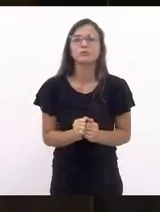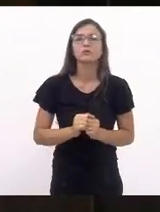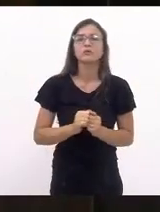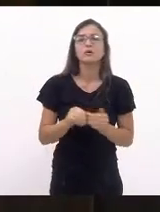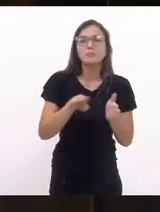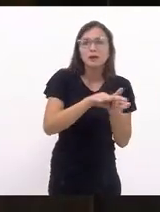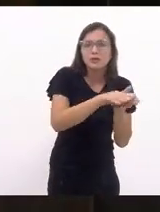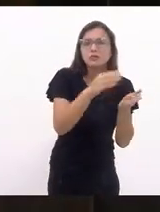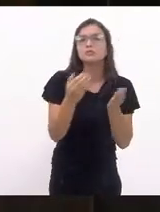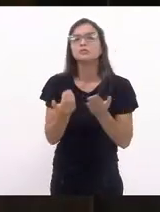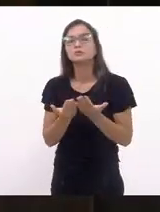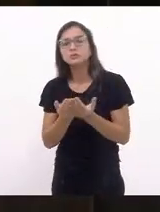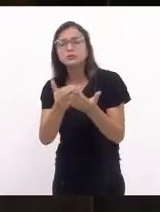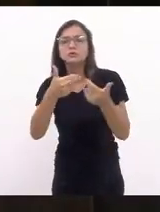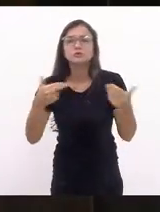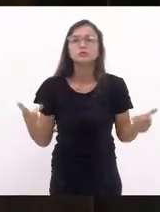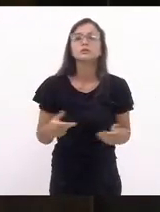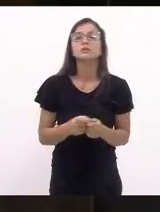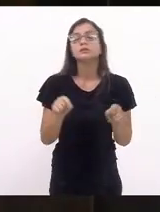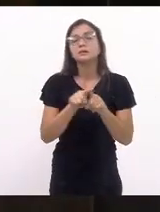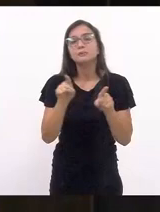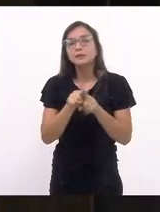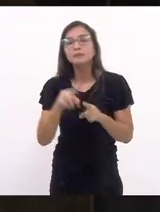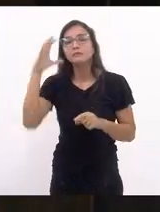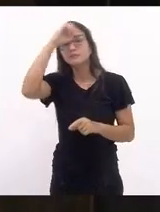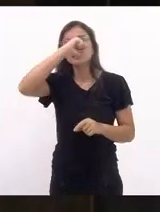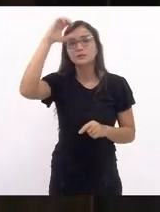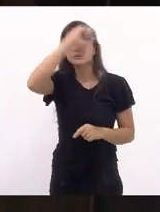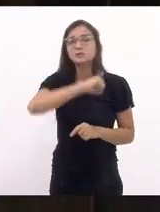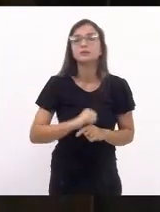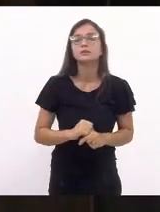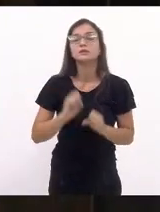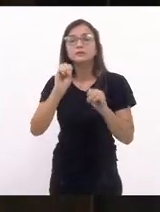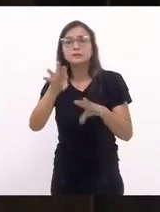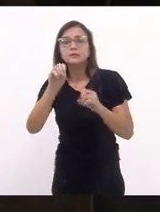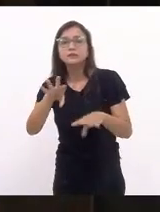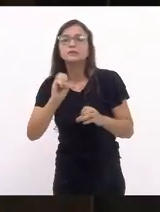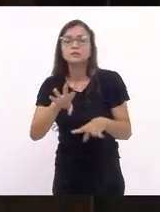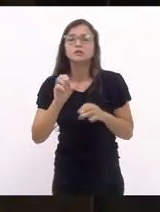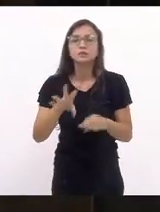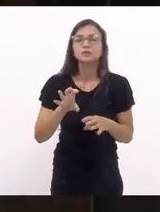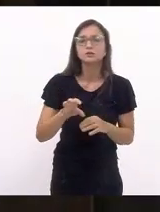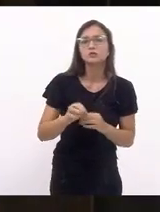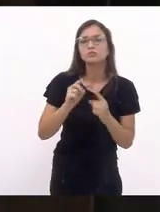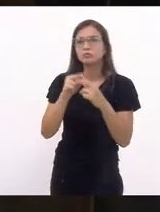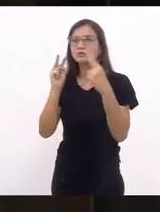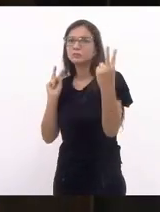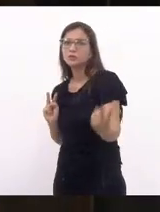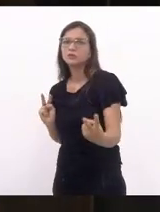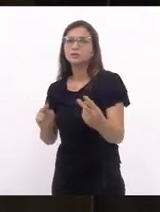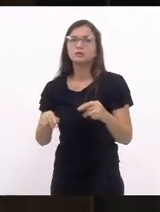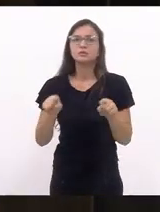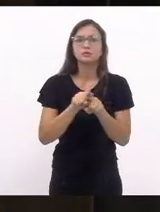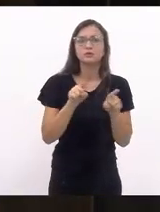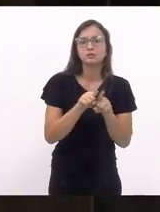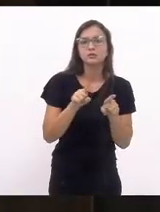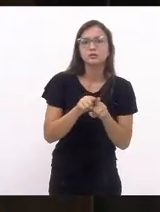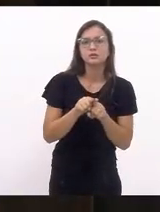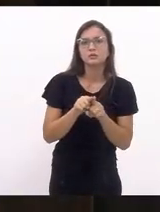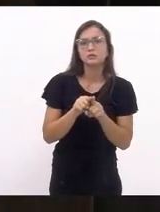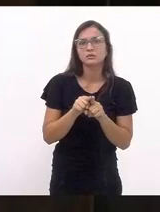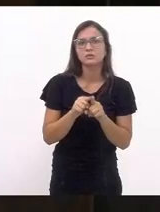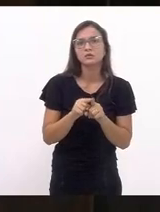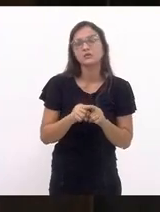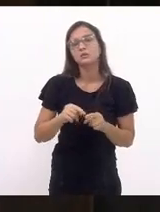desafios da geração distribuída no estado os aprendizados o ensino remoto a expansão da conectividade no estado a partir do